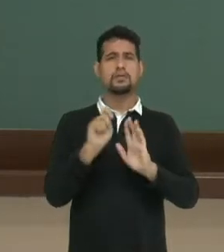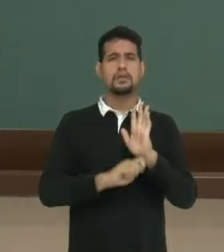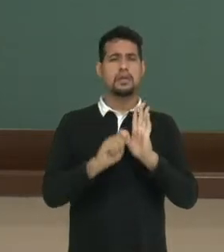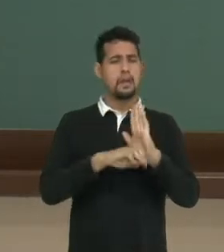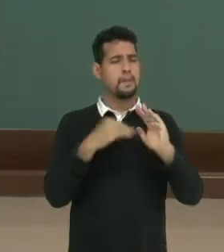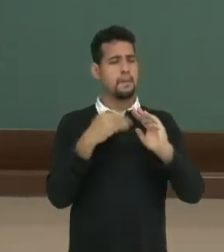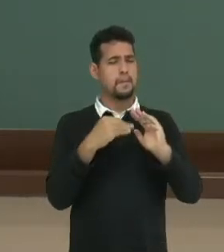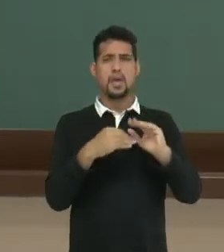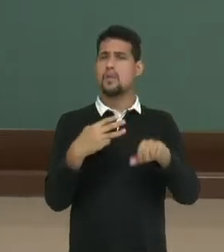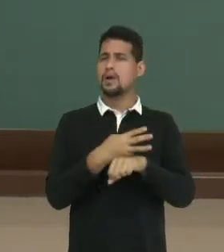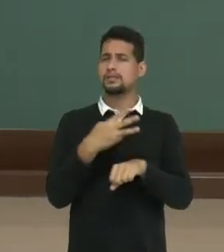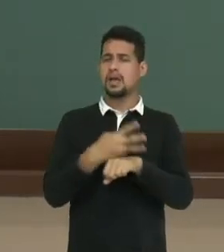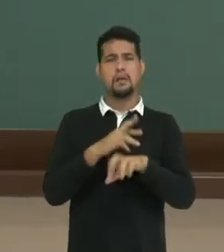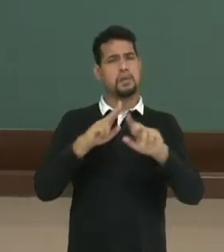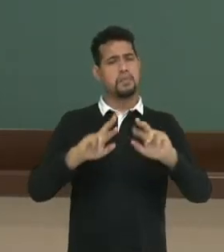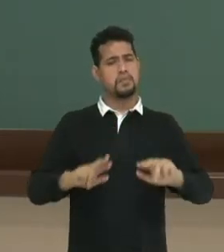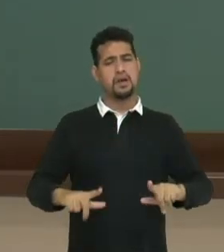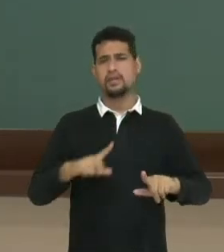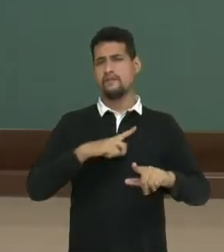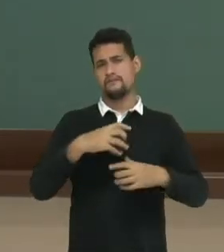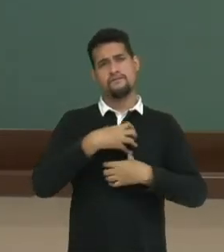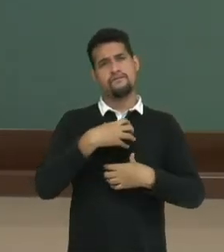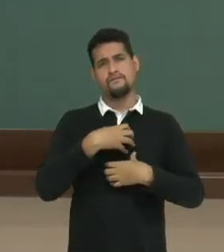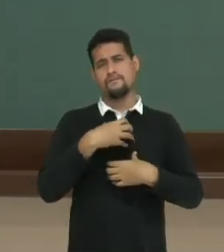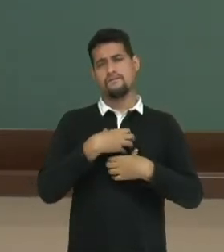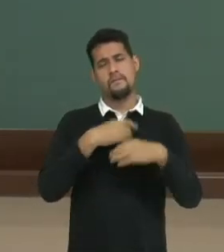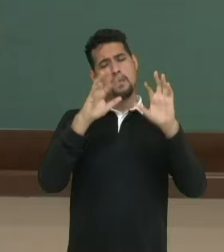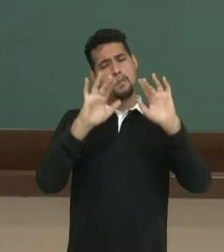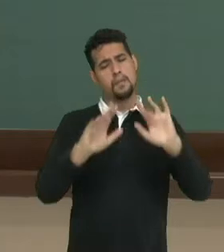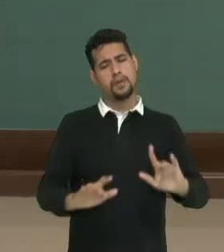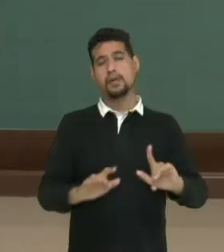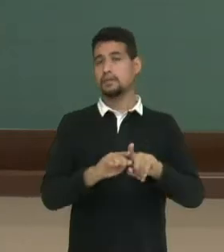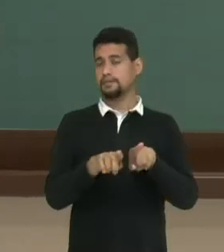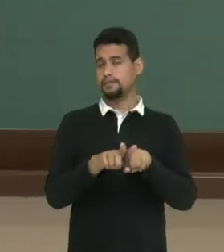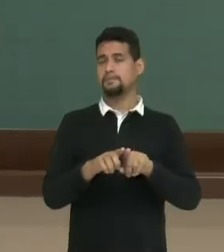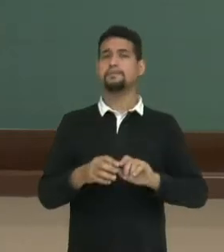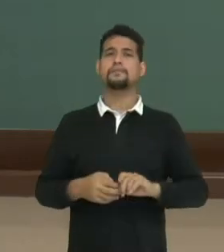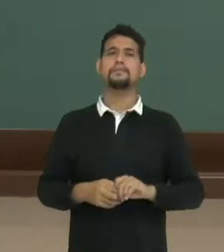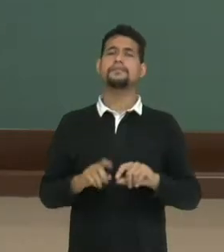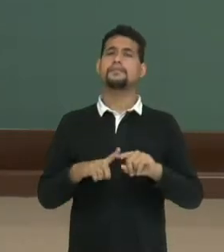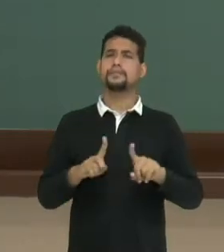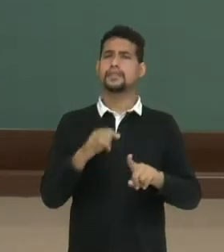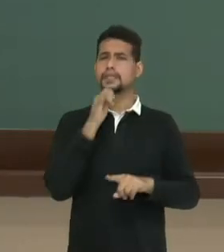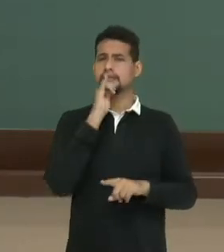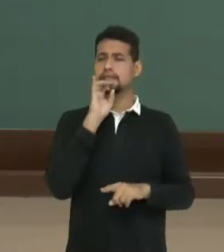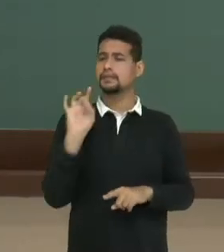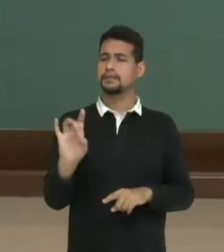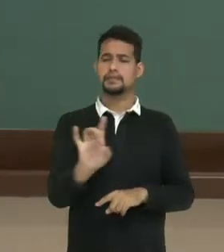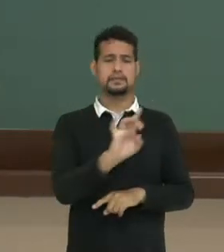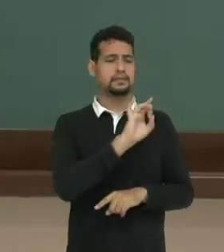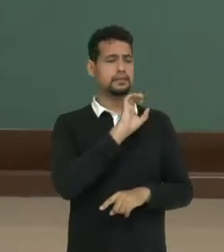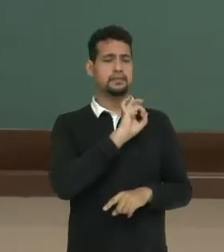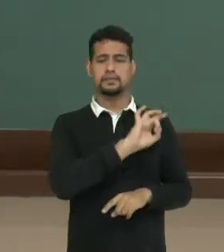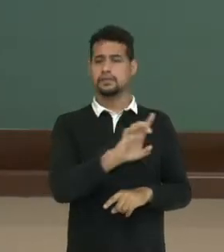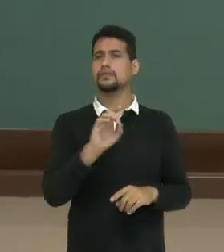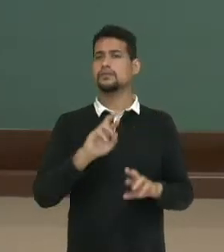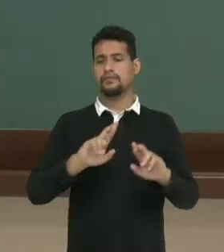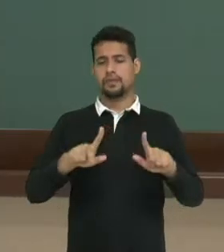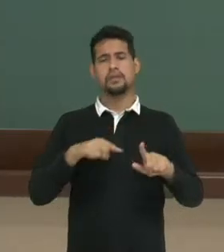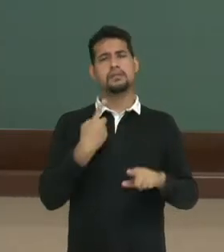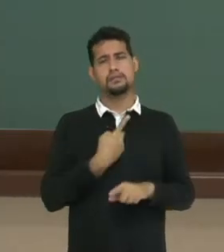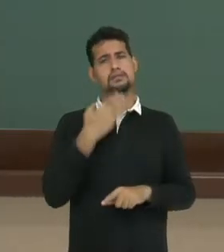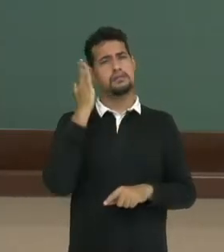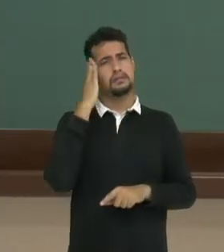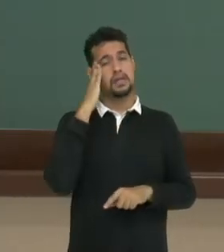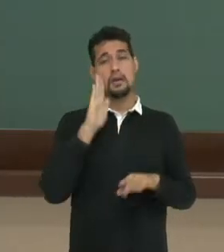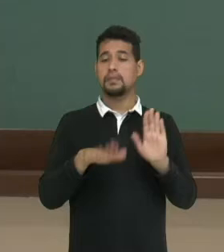por WhatsApp, enfim, tem aí variadas formas de interação também nos ambientes virtuais. Então, claro, cada realidade é diferente, a gente sabe, dependendo